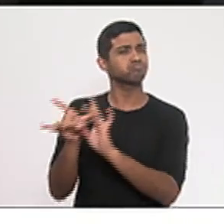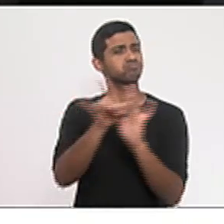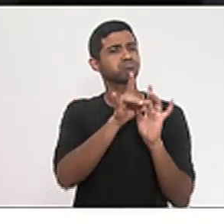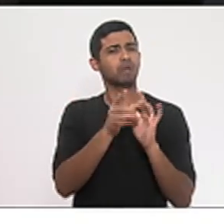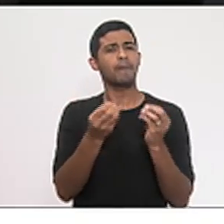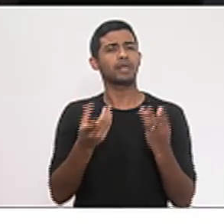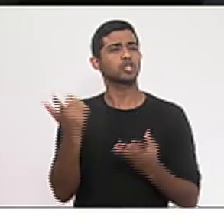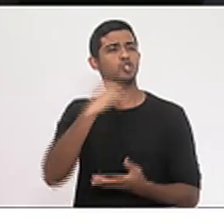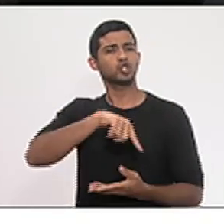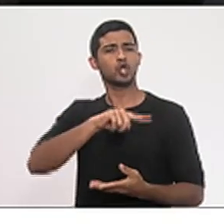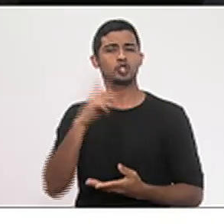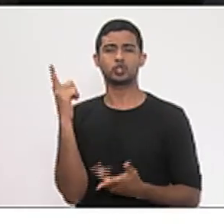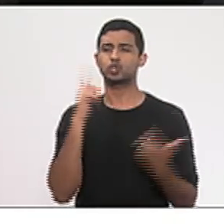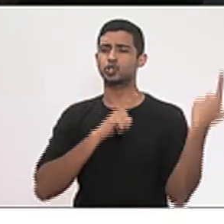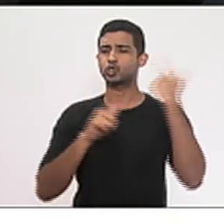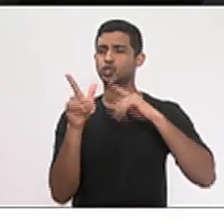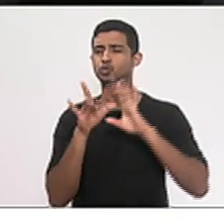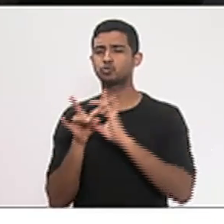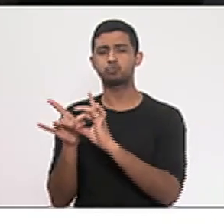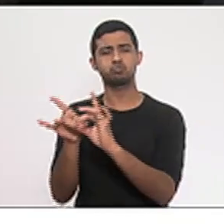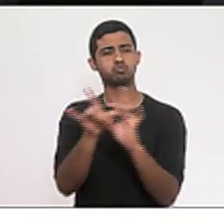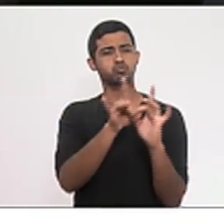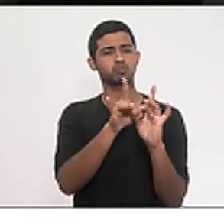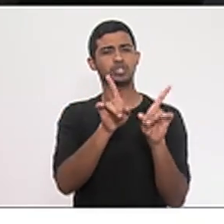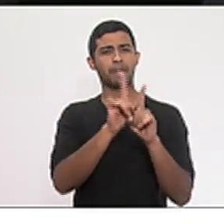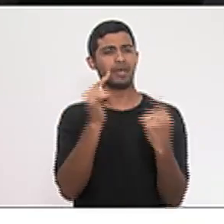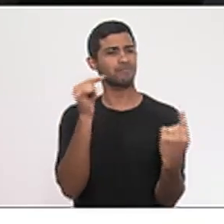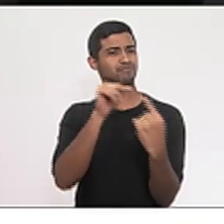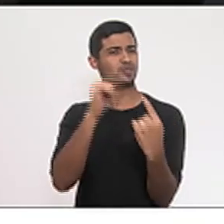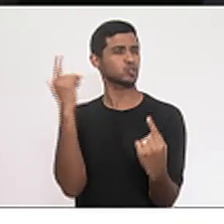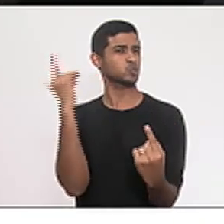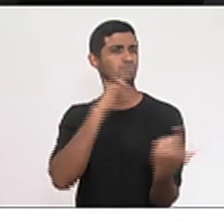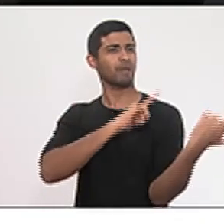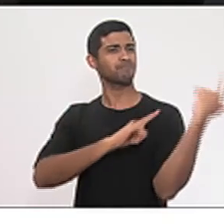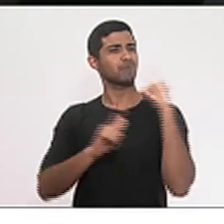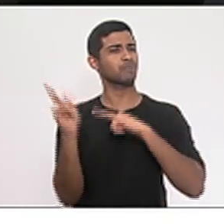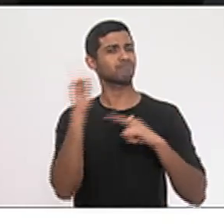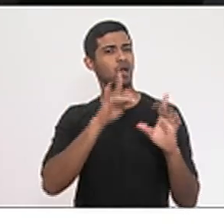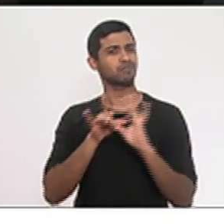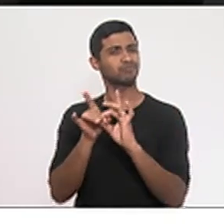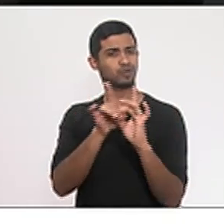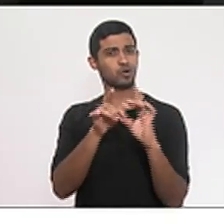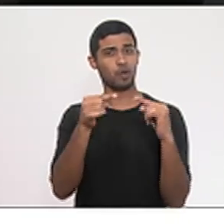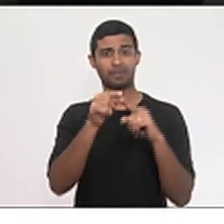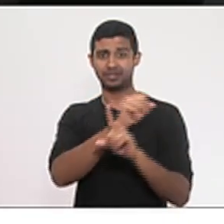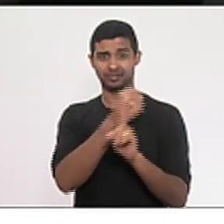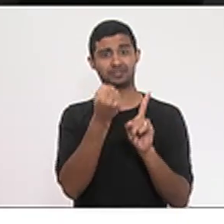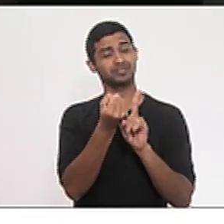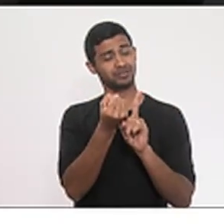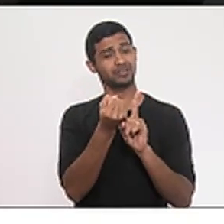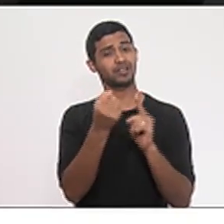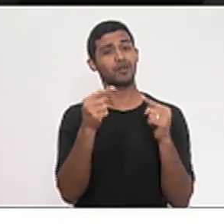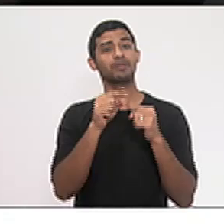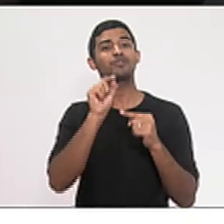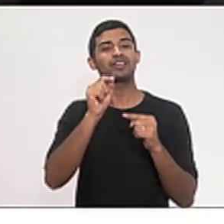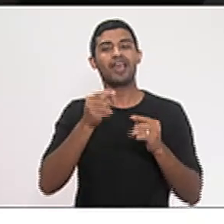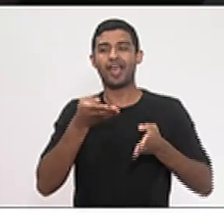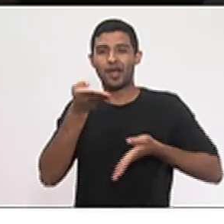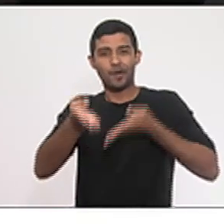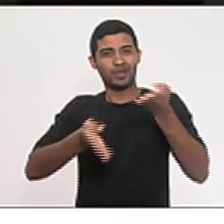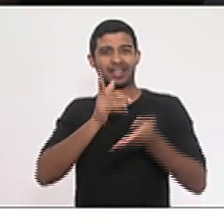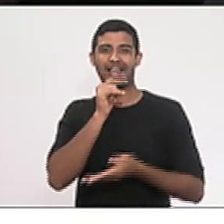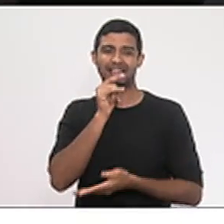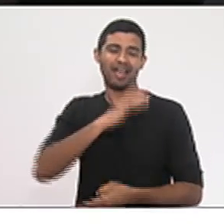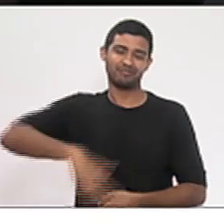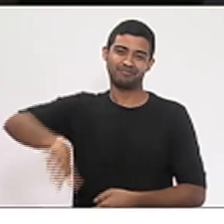gente possa somar esforços e cumprir a nossa missão conjunta enquanto sociedade, que é cuidar efetivamente das